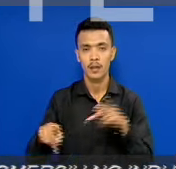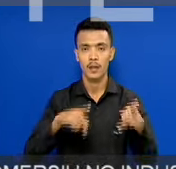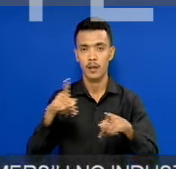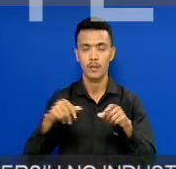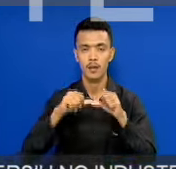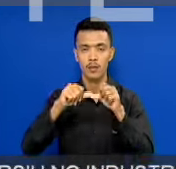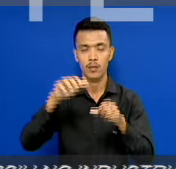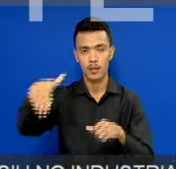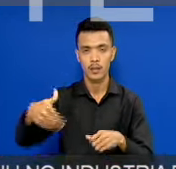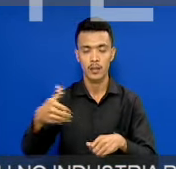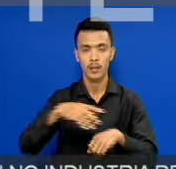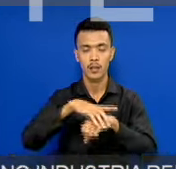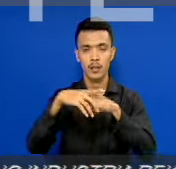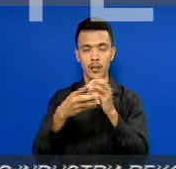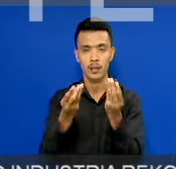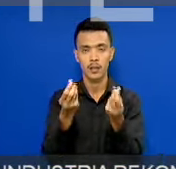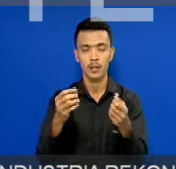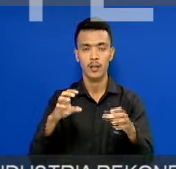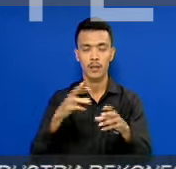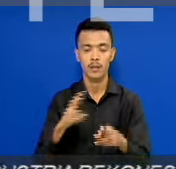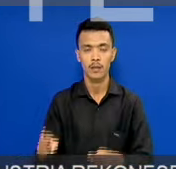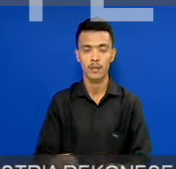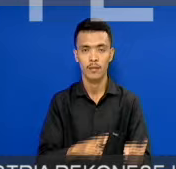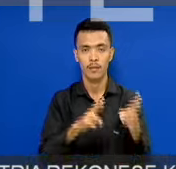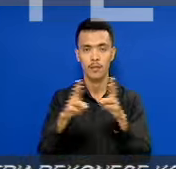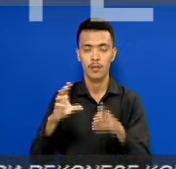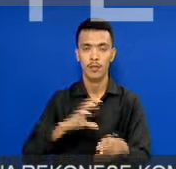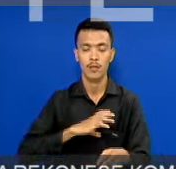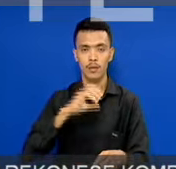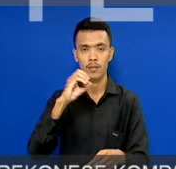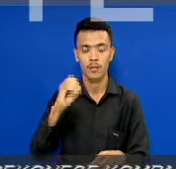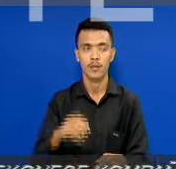Sirerão continua que no Pineira, Reihene, que remonta com Morninin.